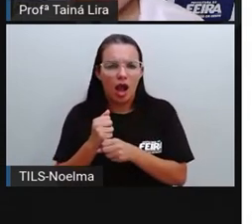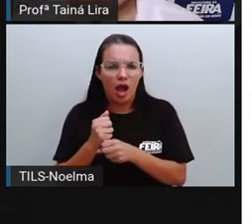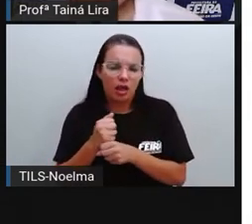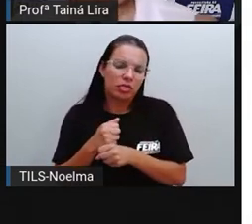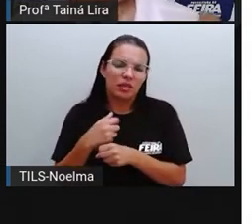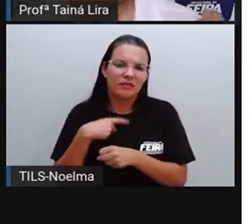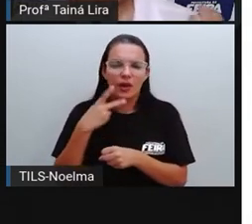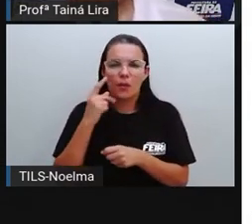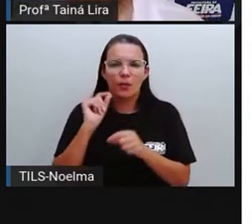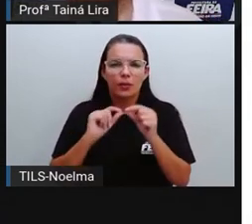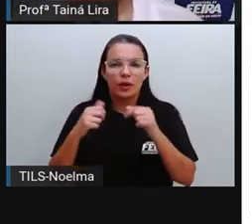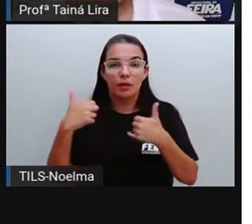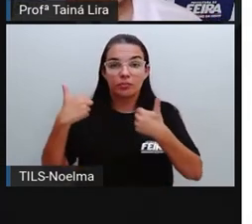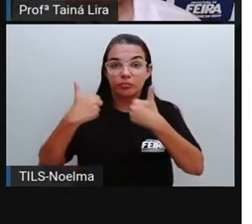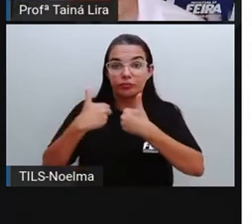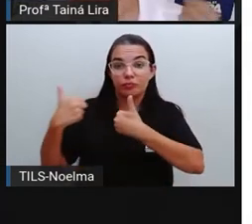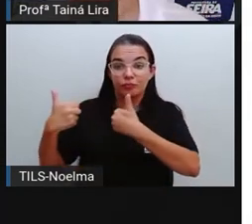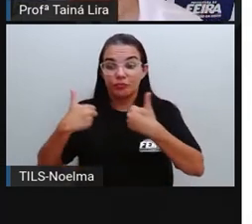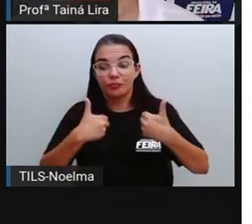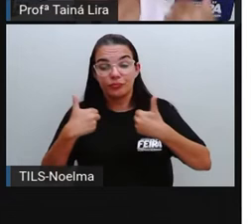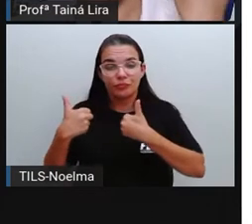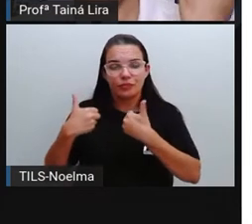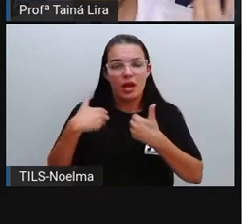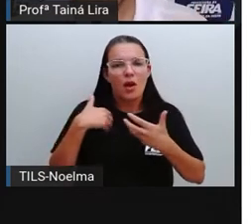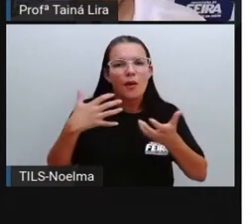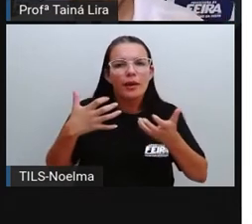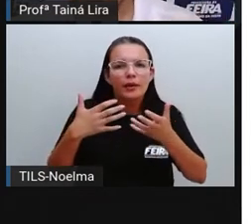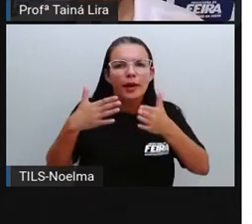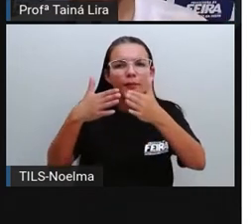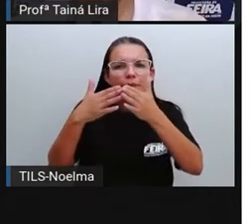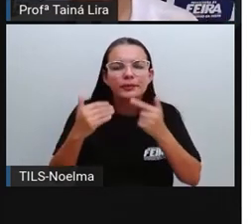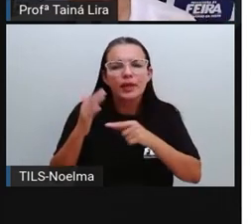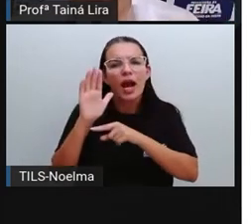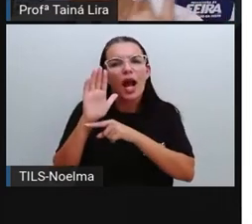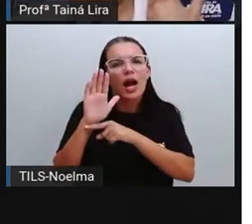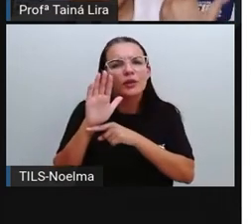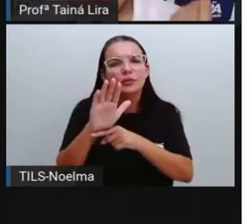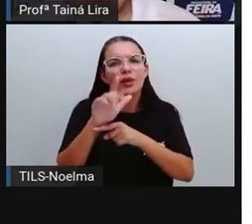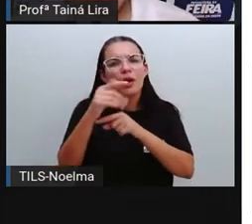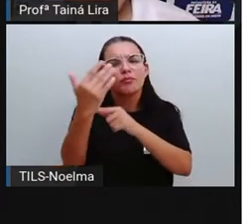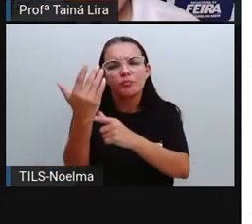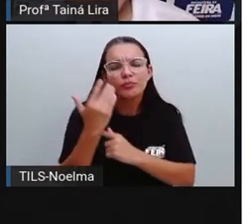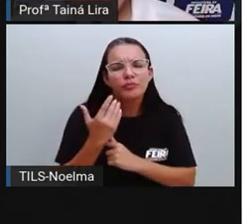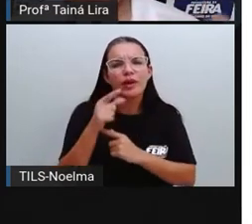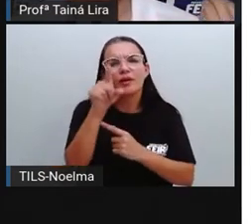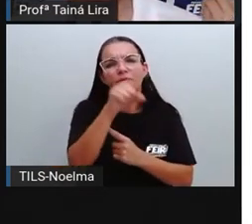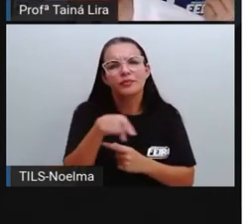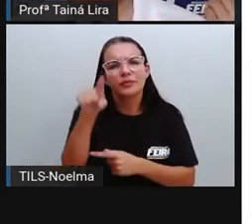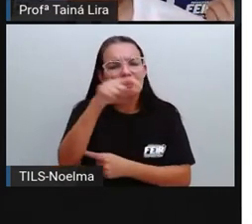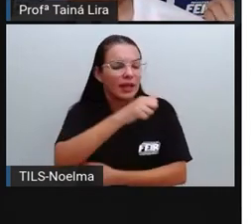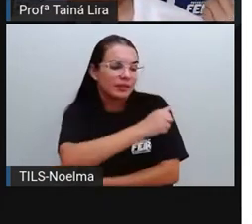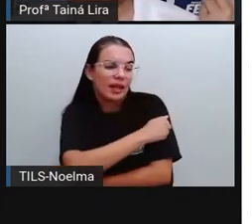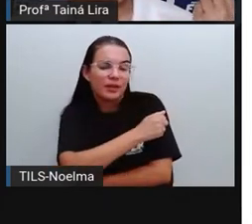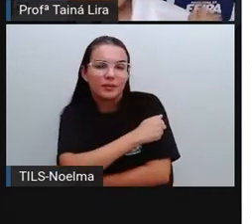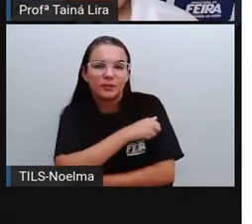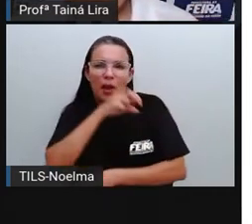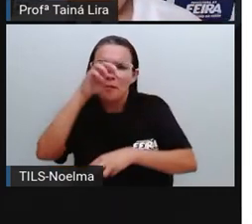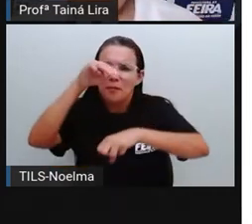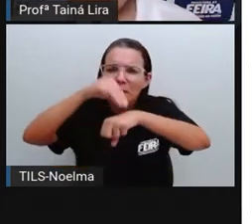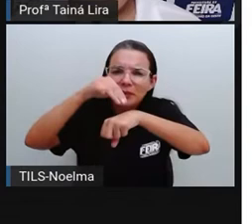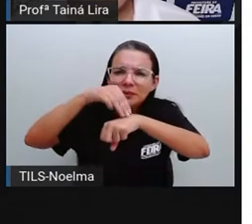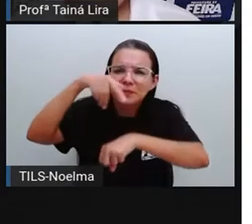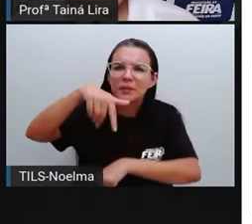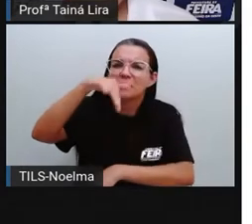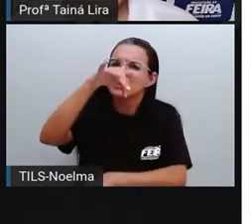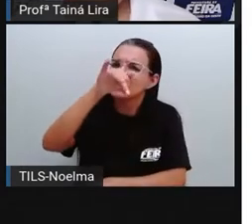batalha. E eu queria pedir ajuda agora dos alunos do segundo ano da rede